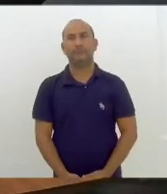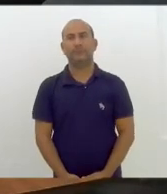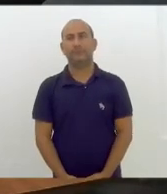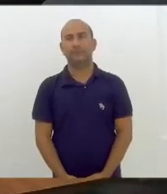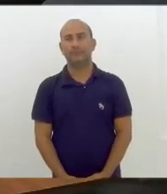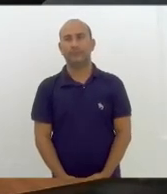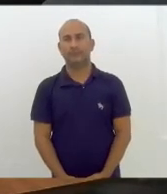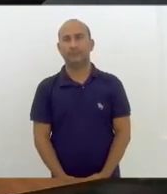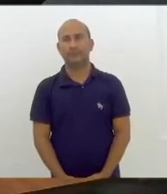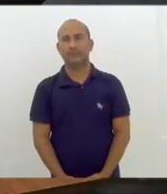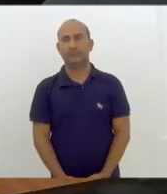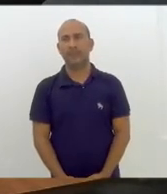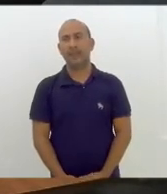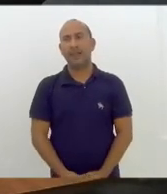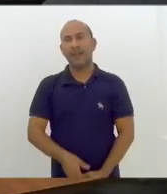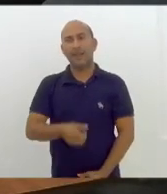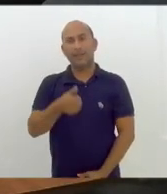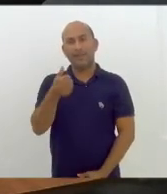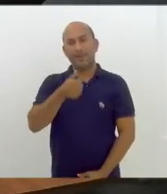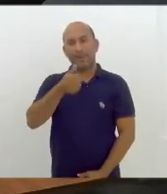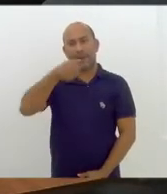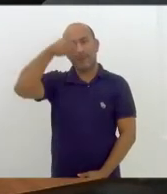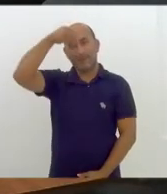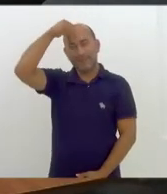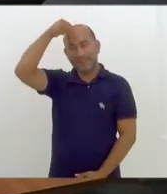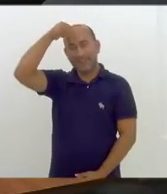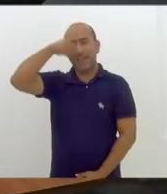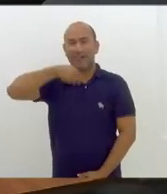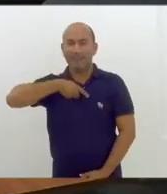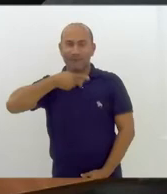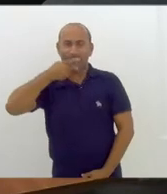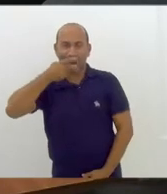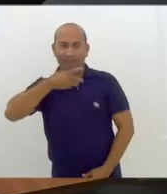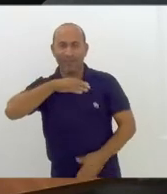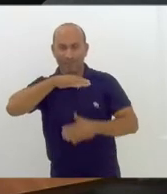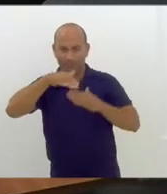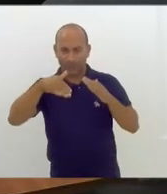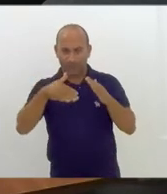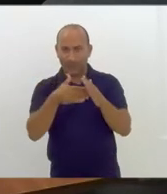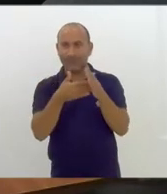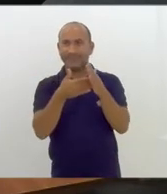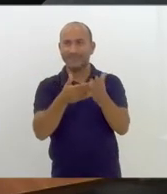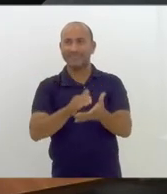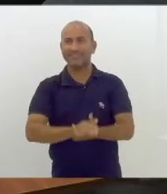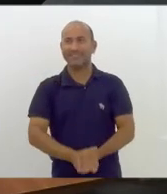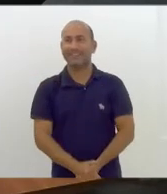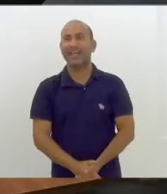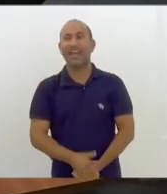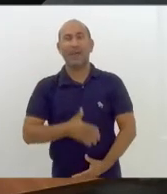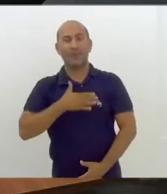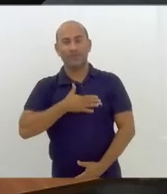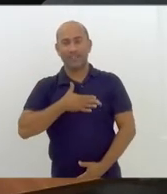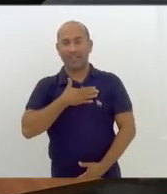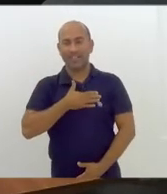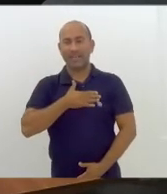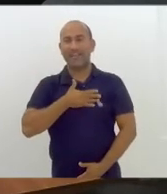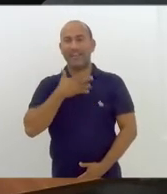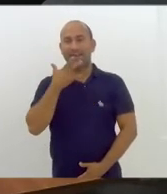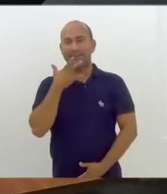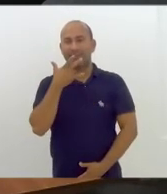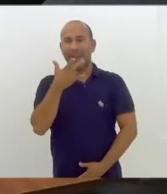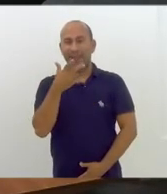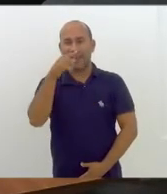Cumprimentei a minha primeira madrinha, eu vou cumprimentar todas, então. Fique à vontade. Gostaria de registrar aqui